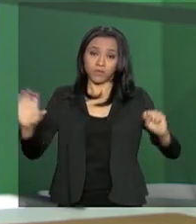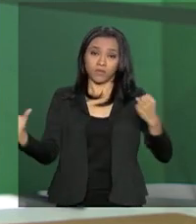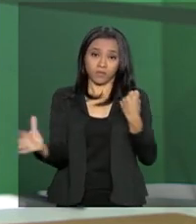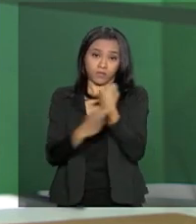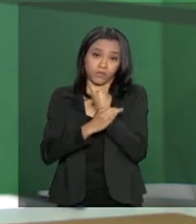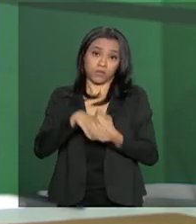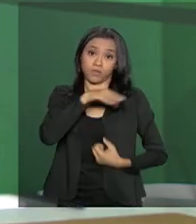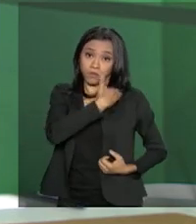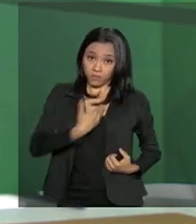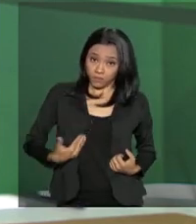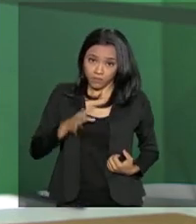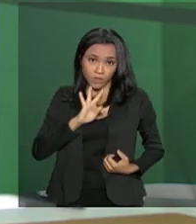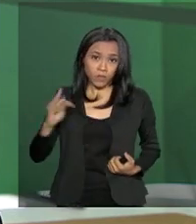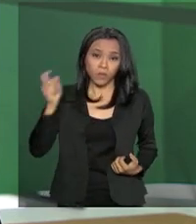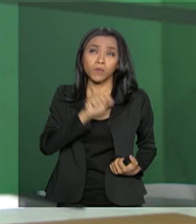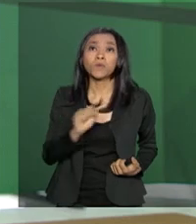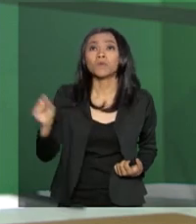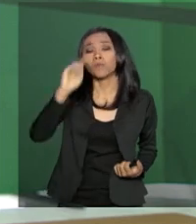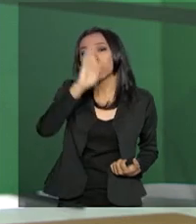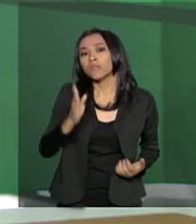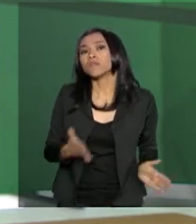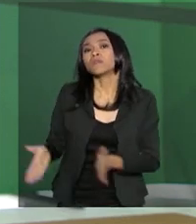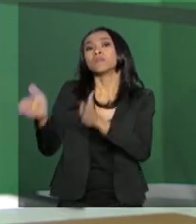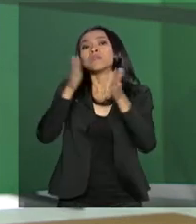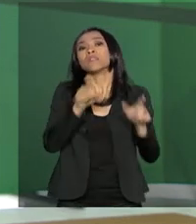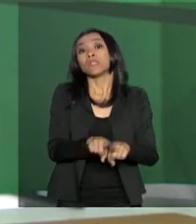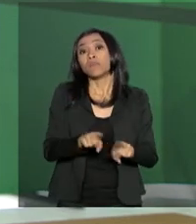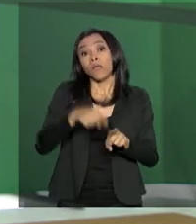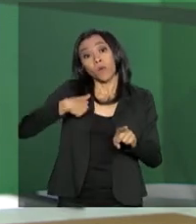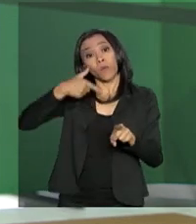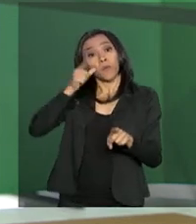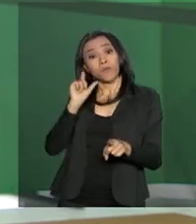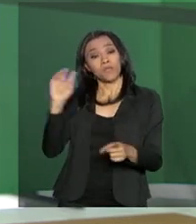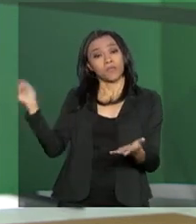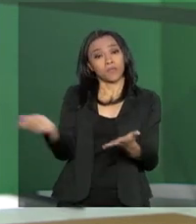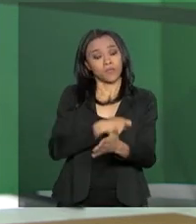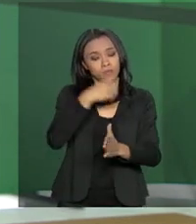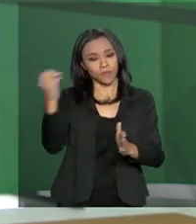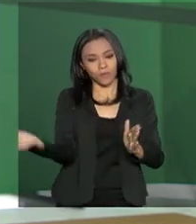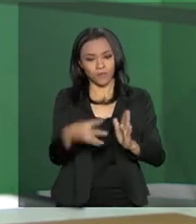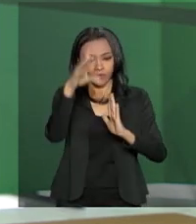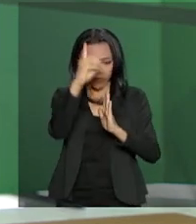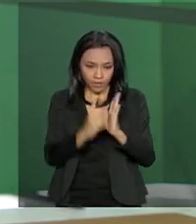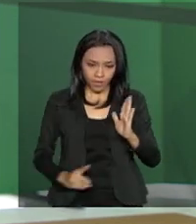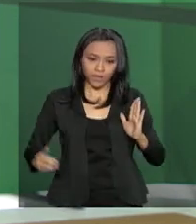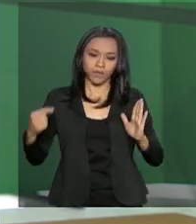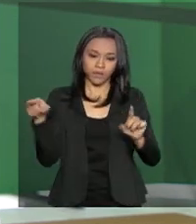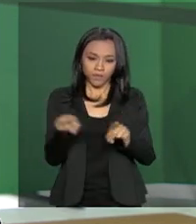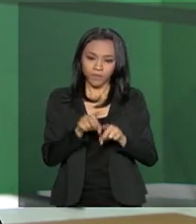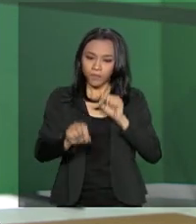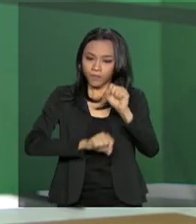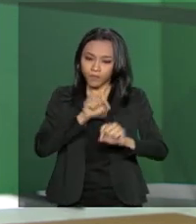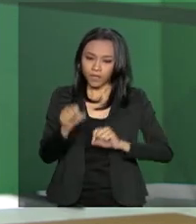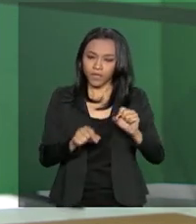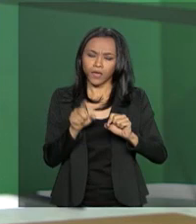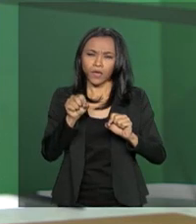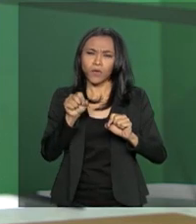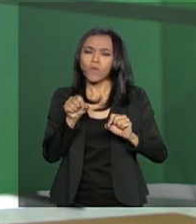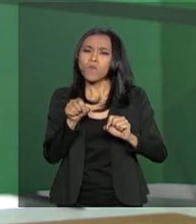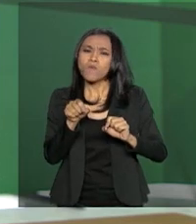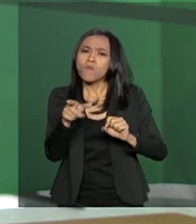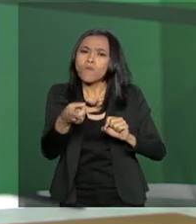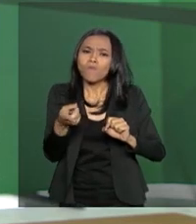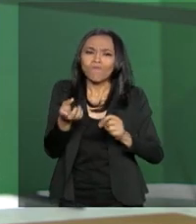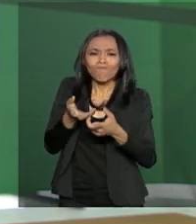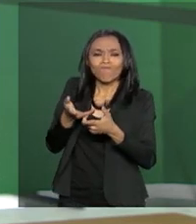olha o presidente michel temer ontem também assinou outro decreto esse decreto que regulamenta o funcionamento do conselho superior de